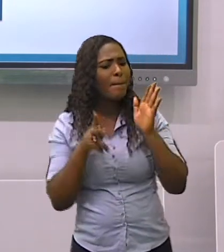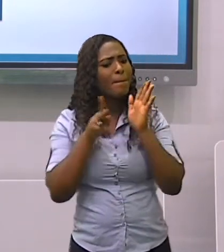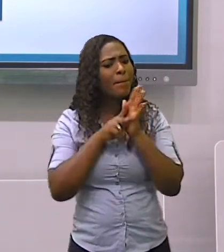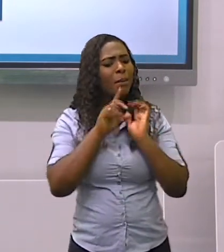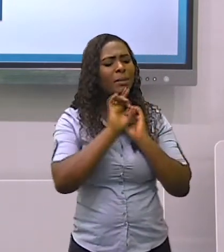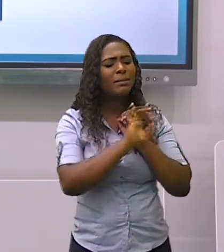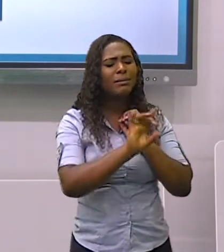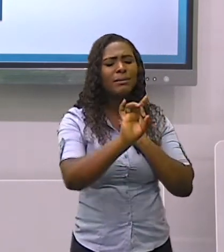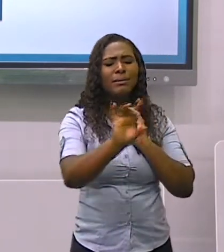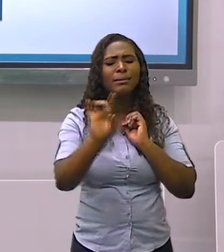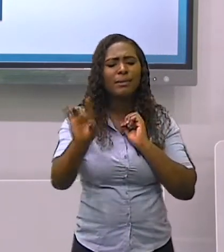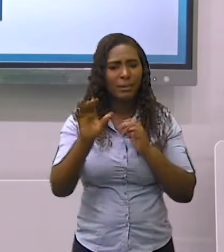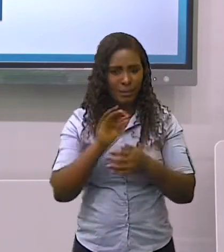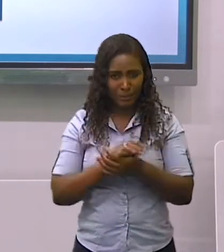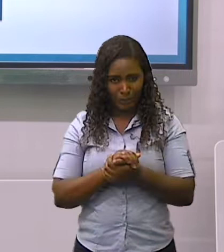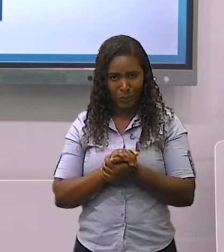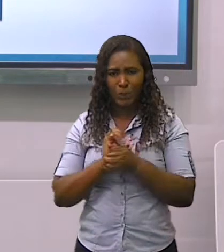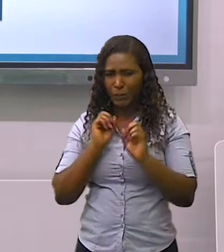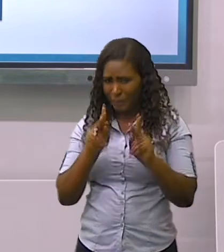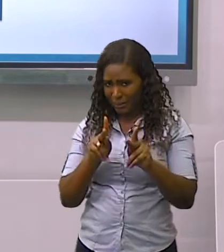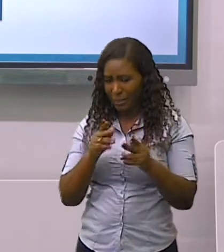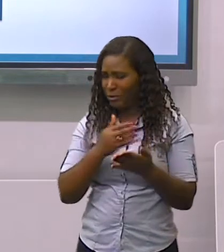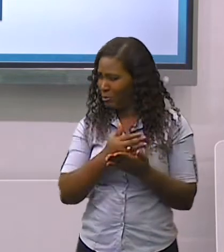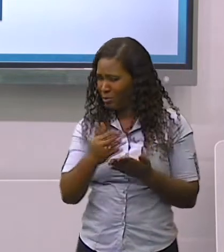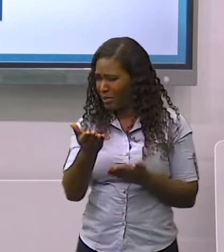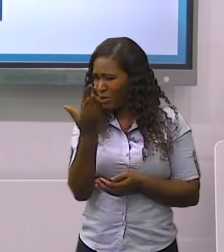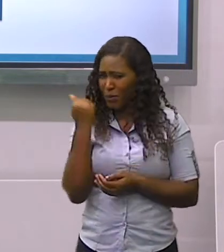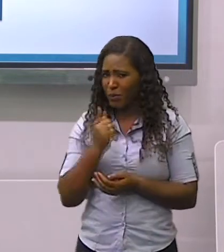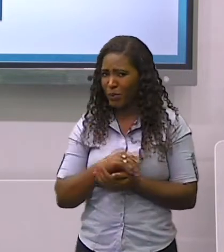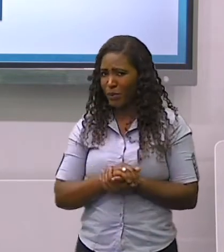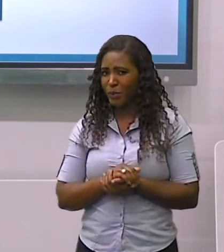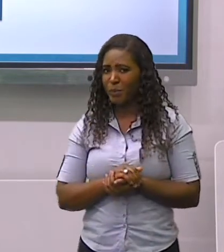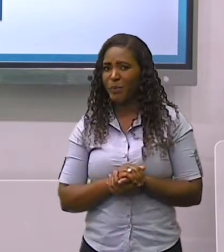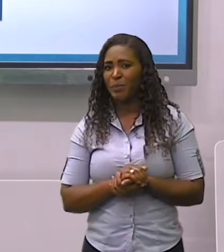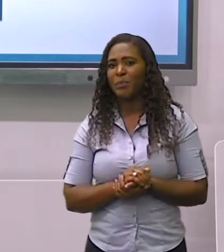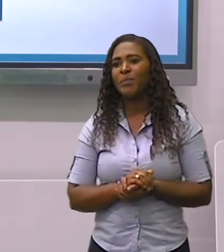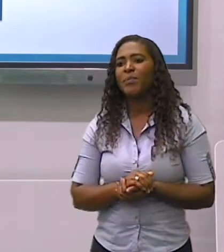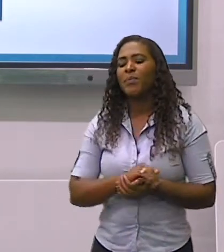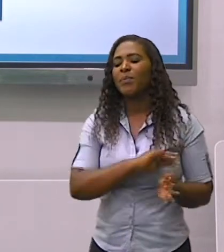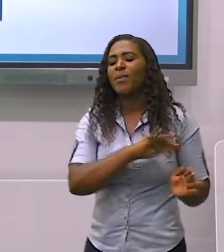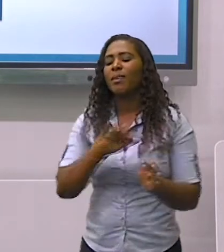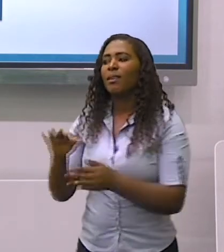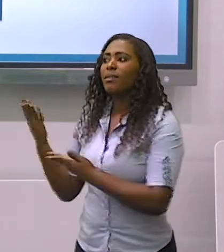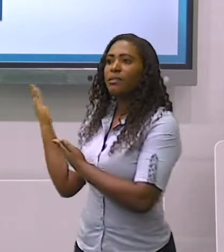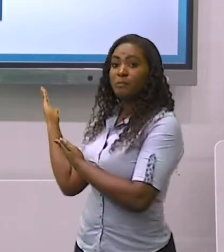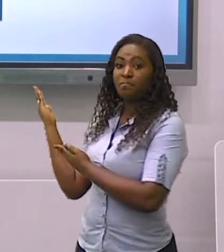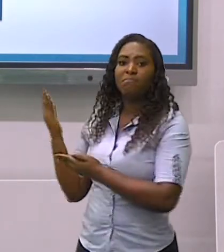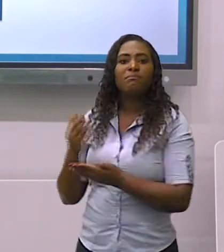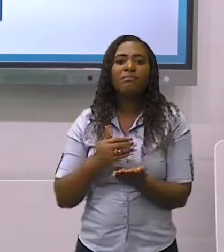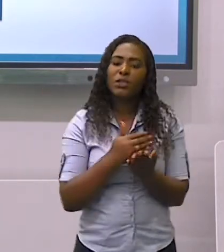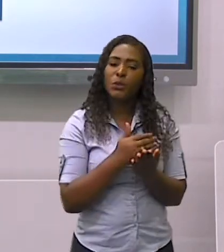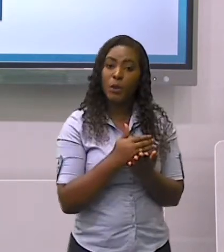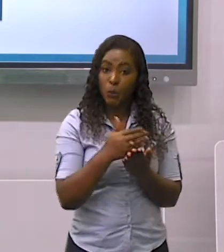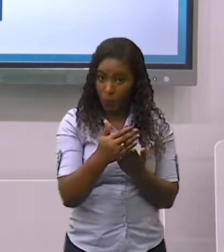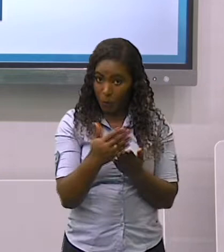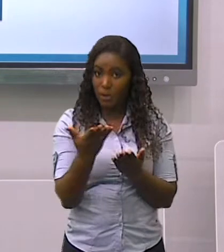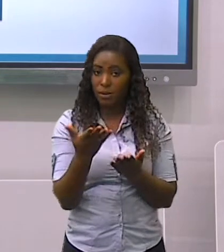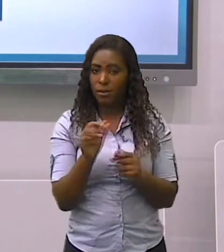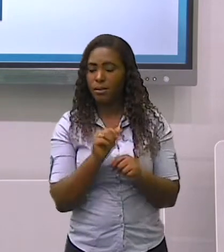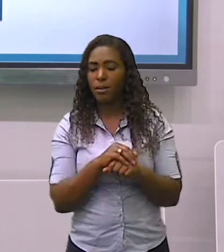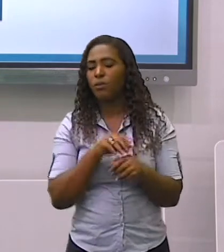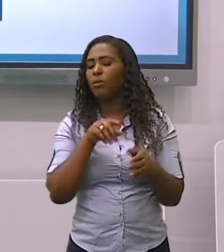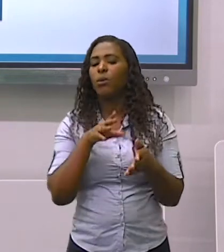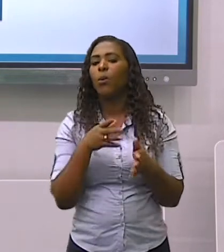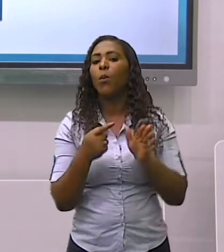e características. Vamos começar? Para iniciar, vamos observar